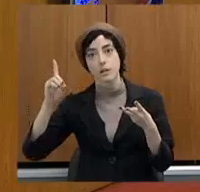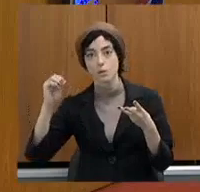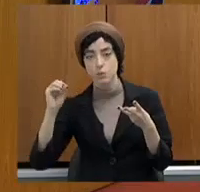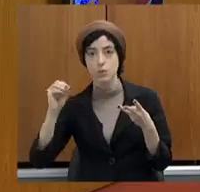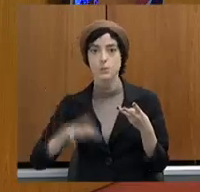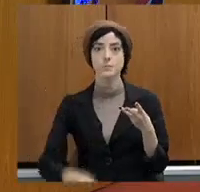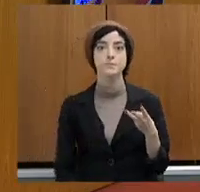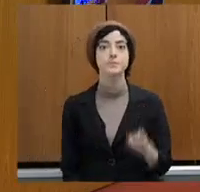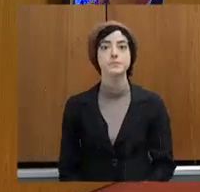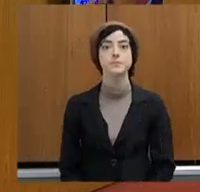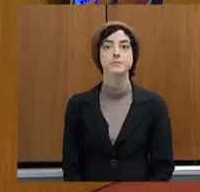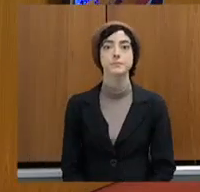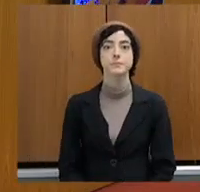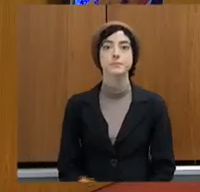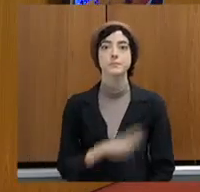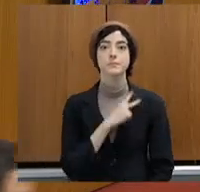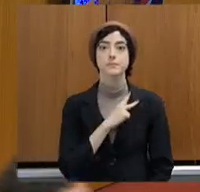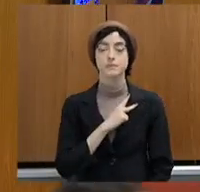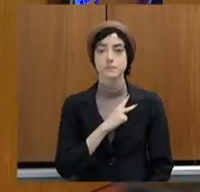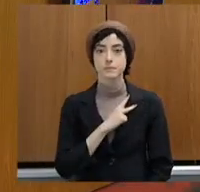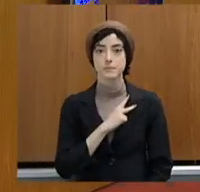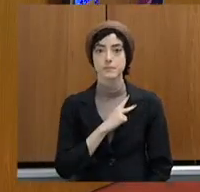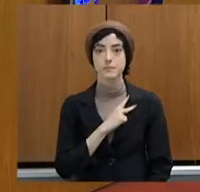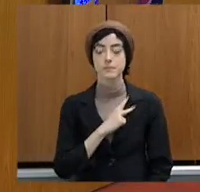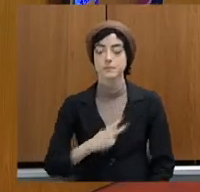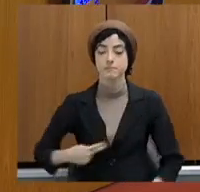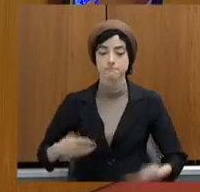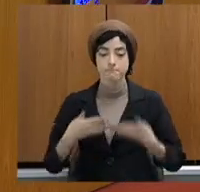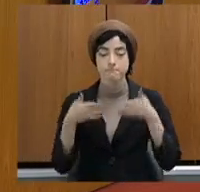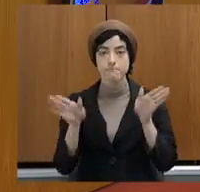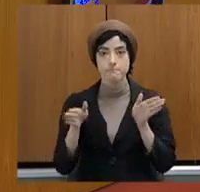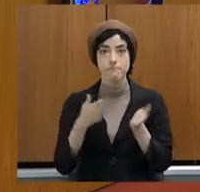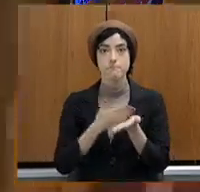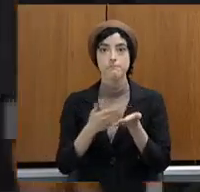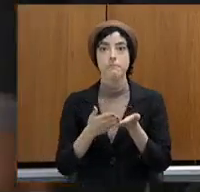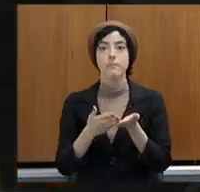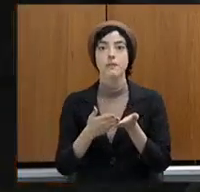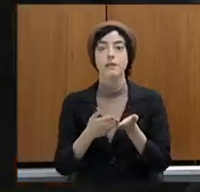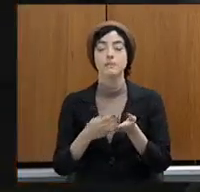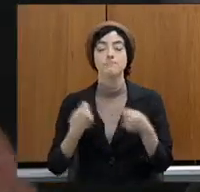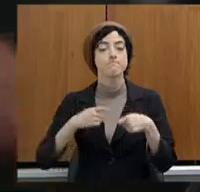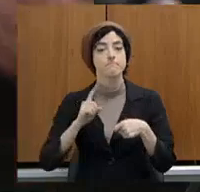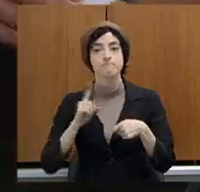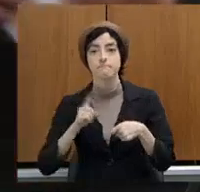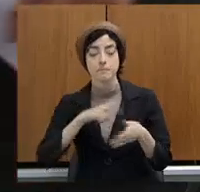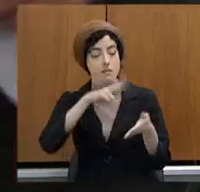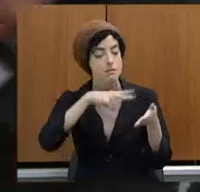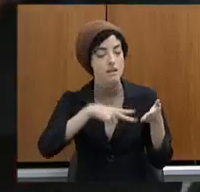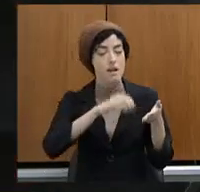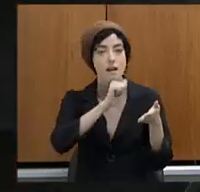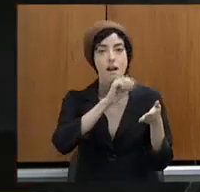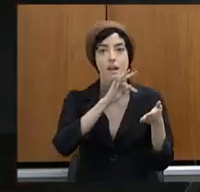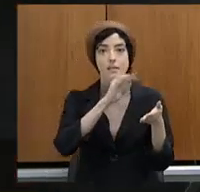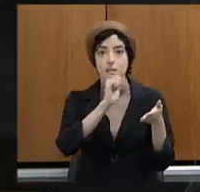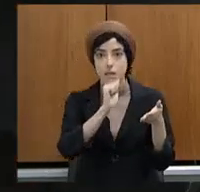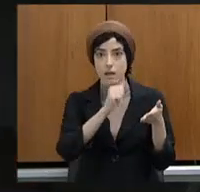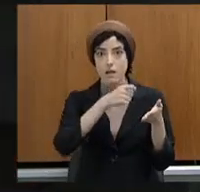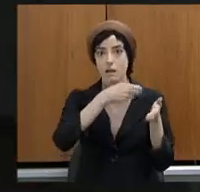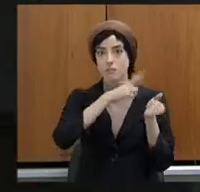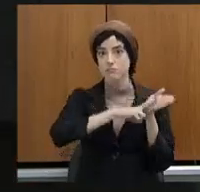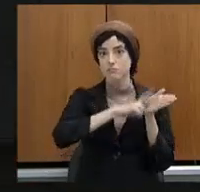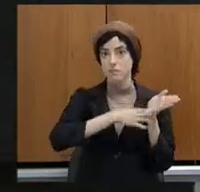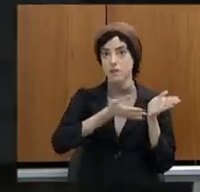Presidência nos termos do parágrafo 1º do artigo 132 do regimento interno dispensa a leitura da ata da reunião anterior. Considera por aprovado e solicita a sua subscrição.